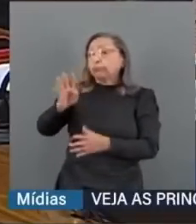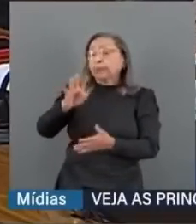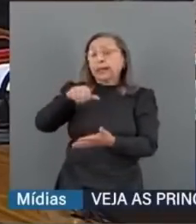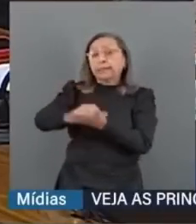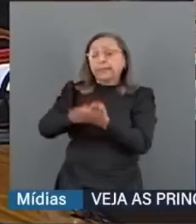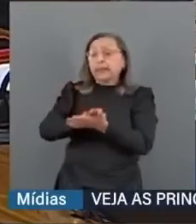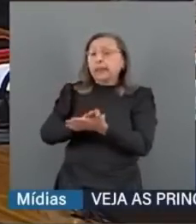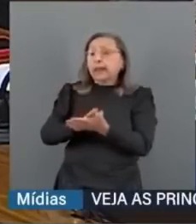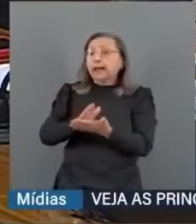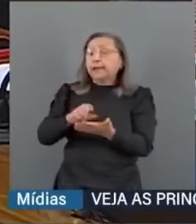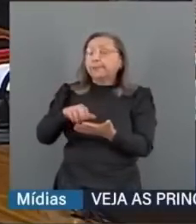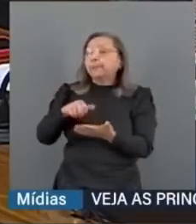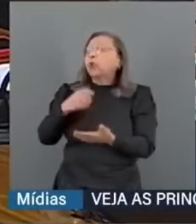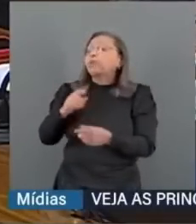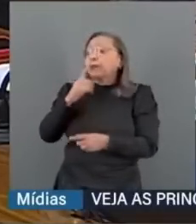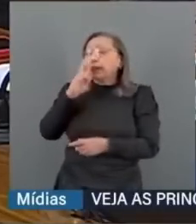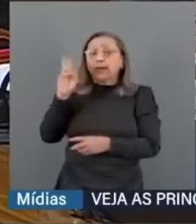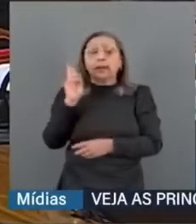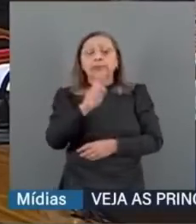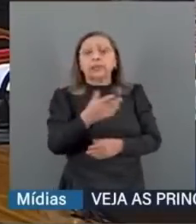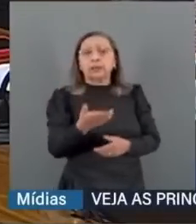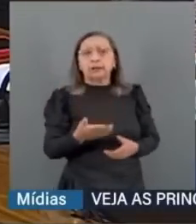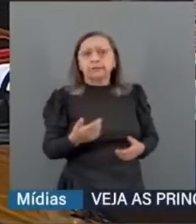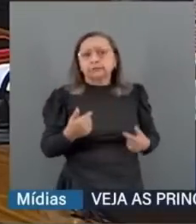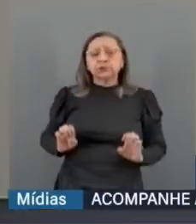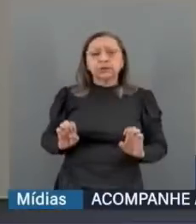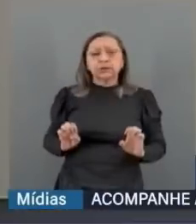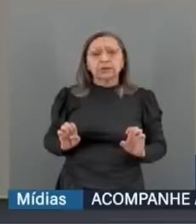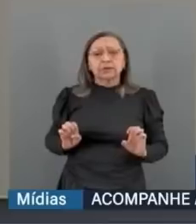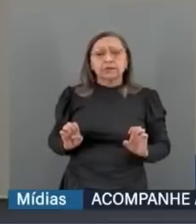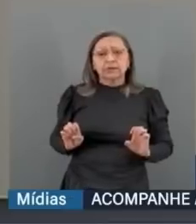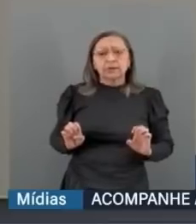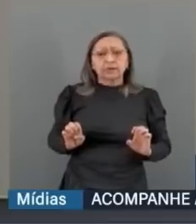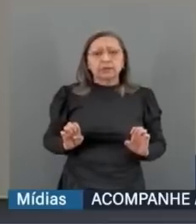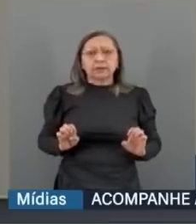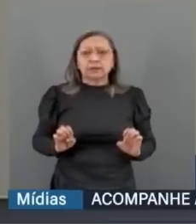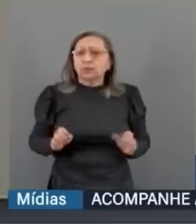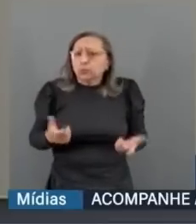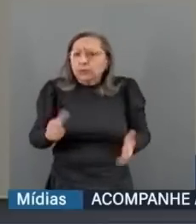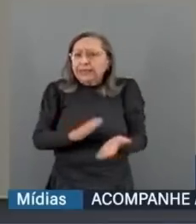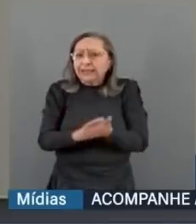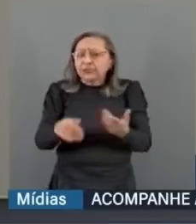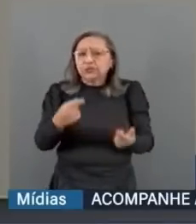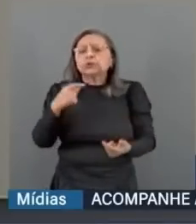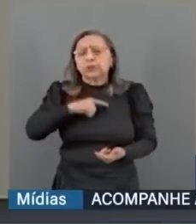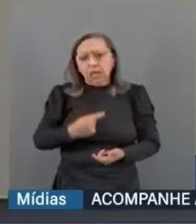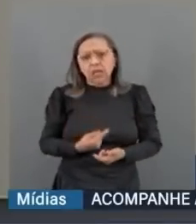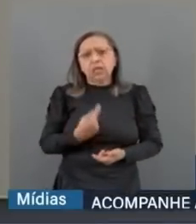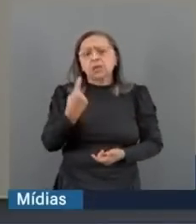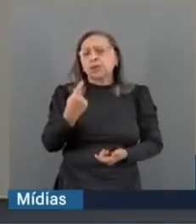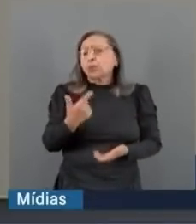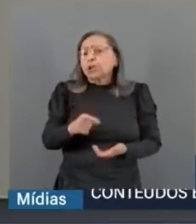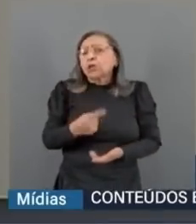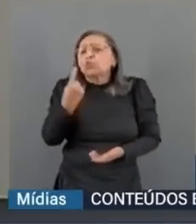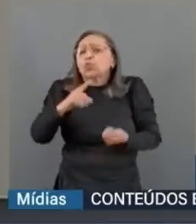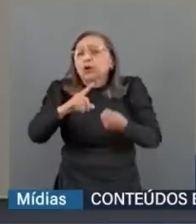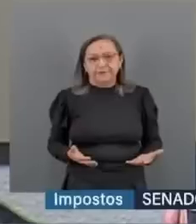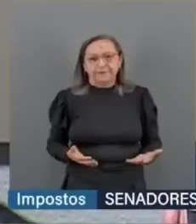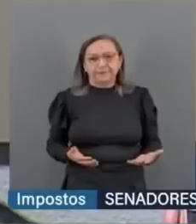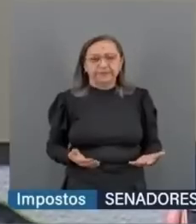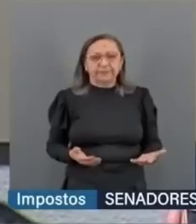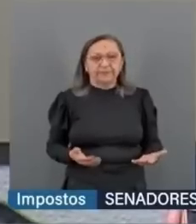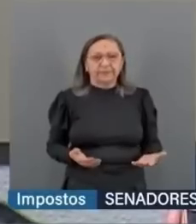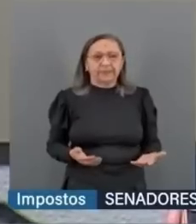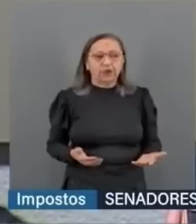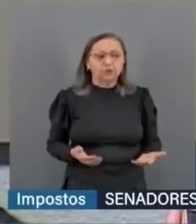seguinte, a pauta do STF, do segundo semestre que nós estamos vivendo agora, ela já é pública e conhecida